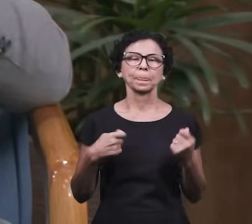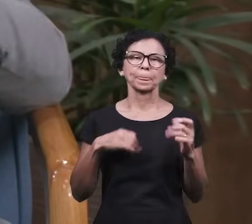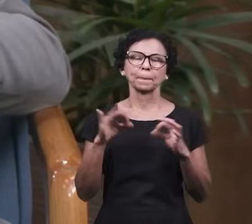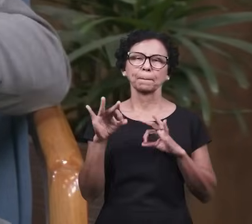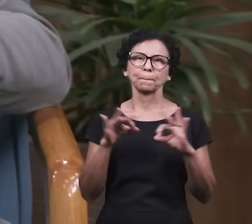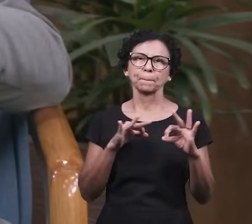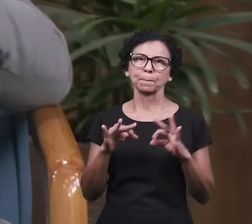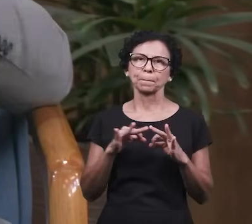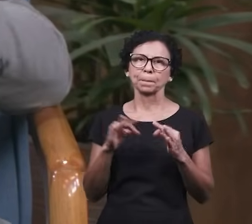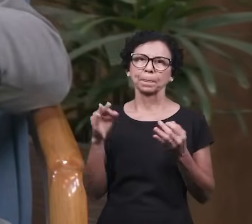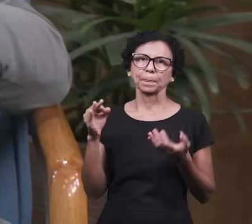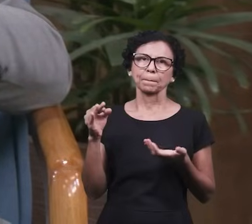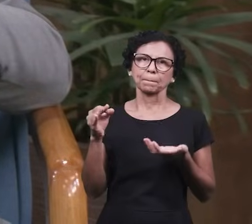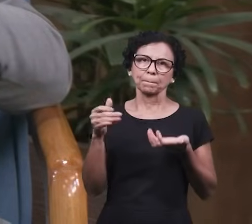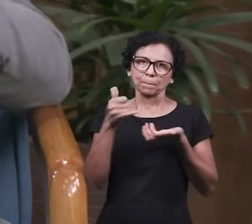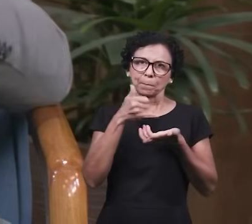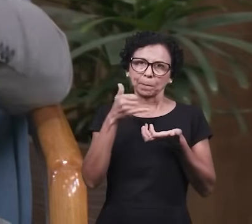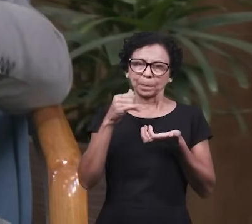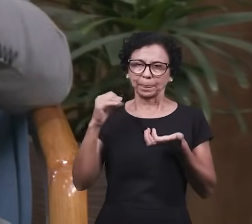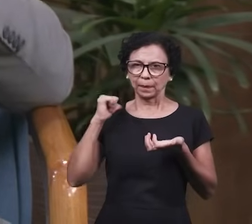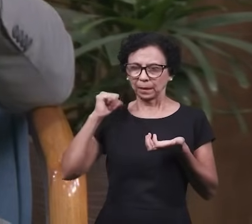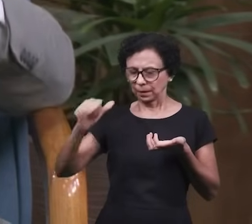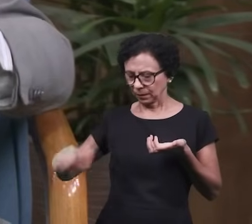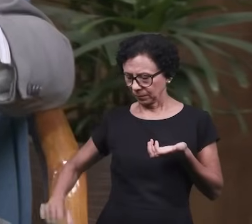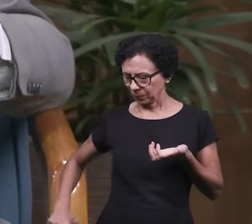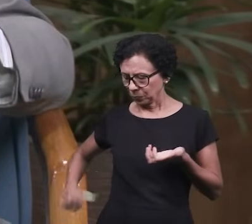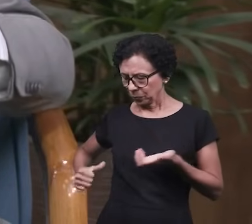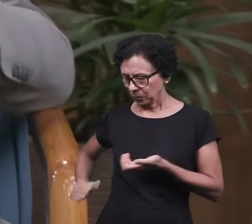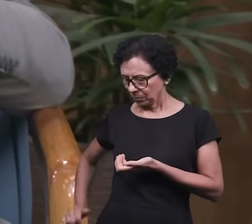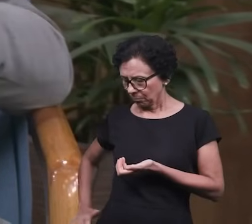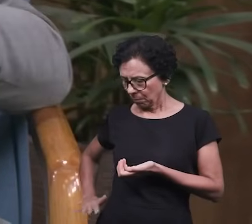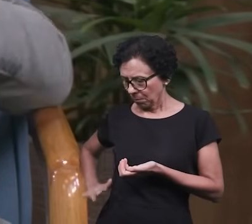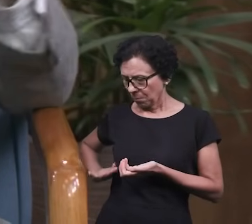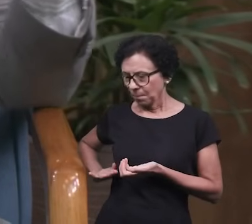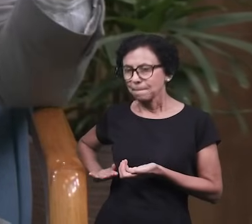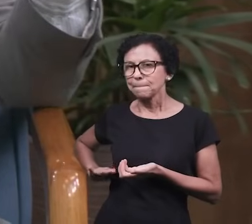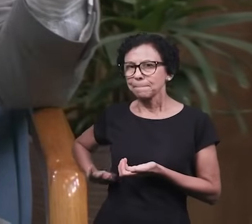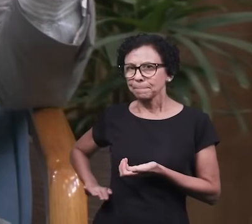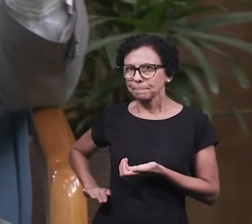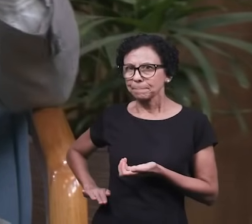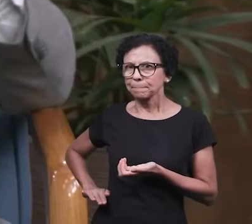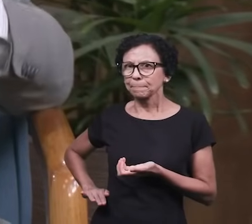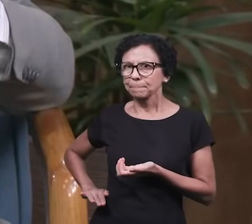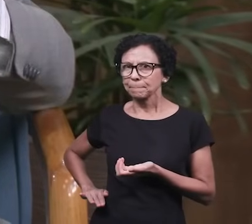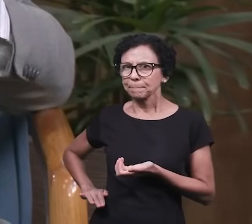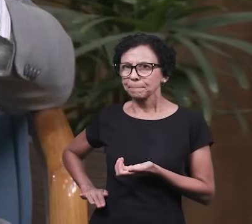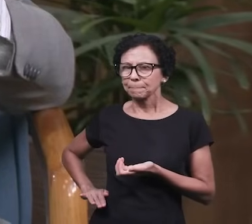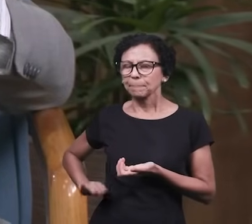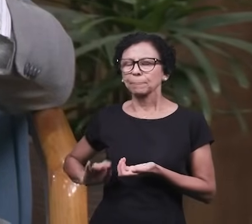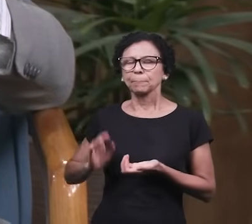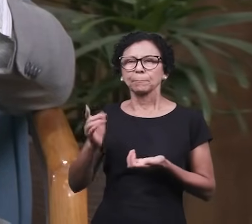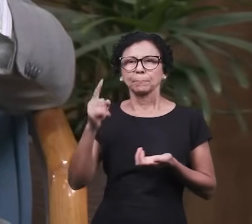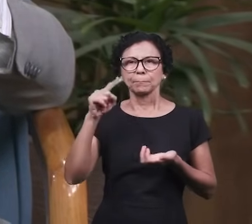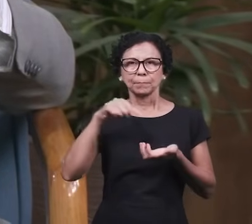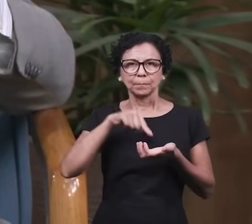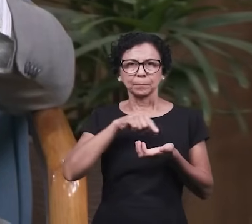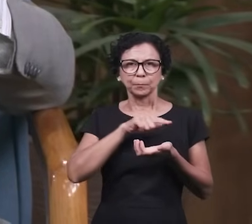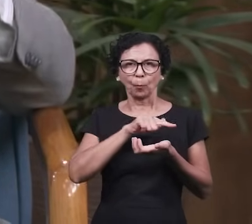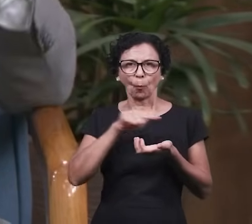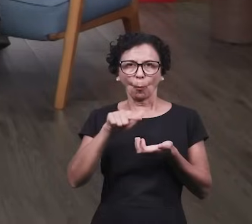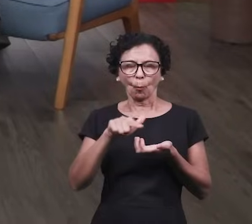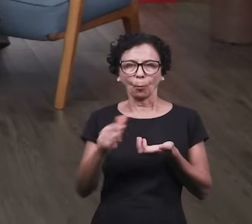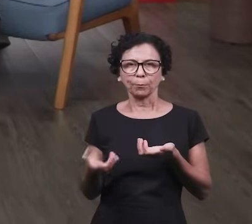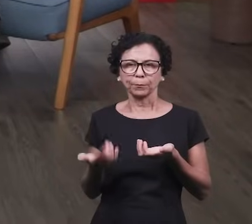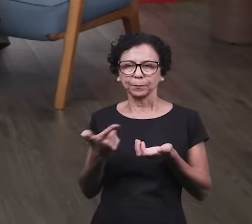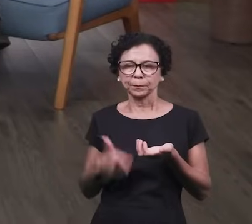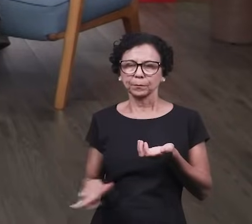azeite de reserva. Amém. Esse era o preparo, que é a ação do Espírito Santo com todos os benefícios que nós abordamos hoje. Amém. Glória Amém. a Jesus.